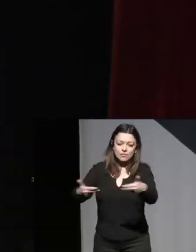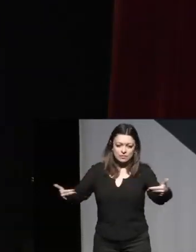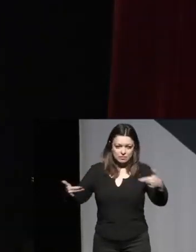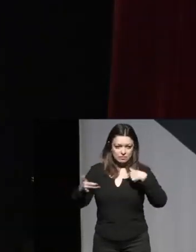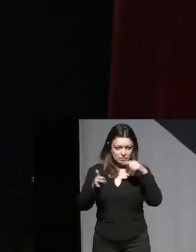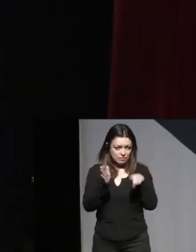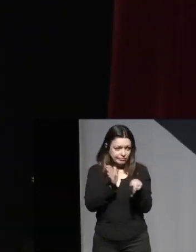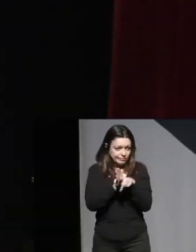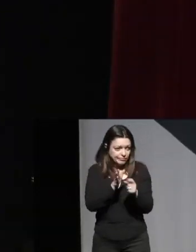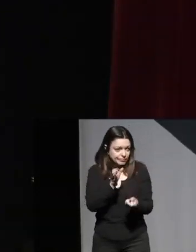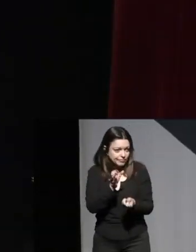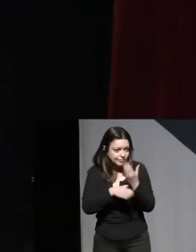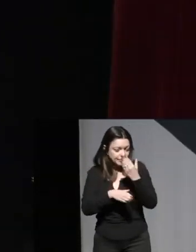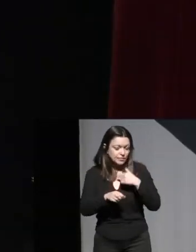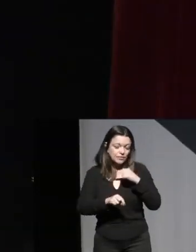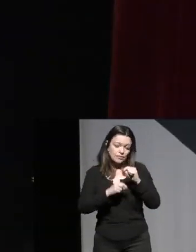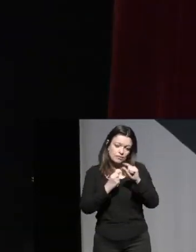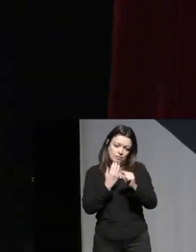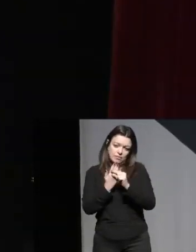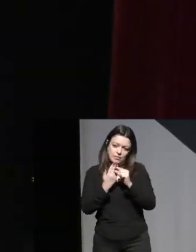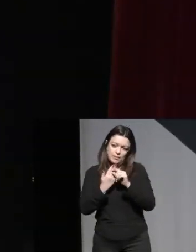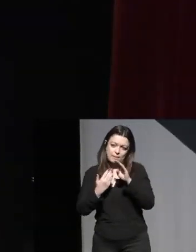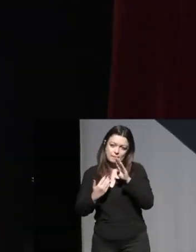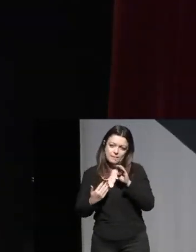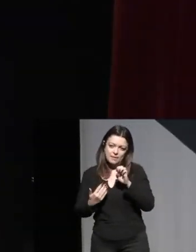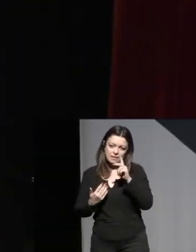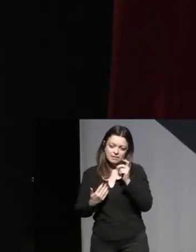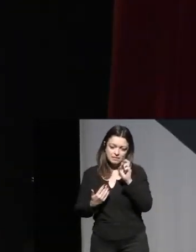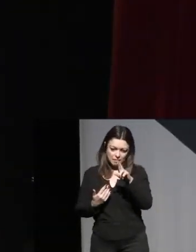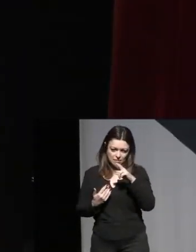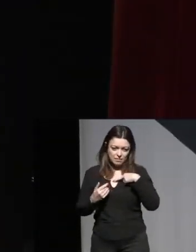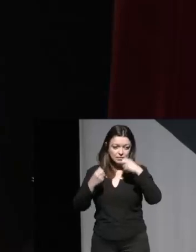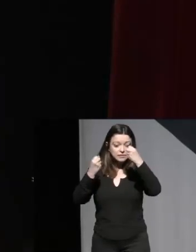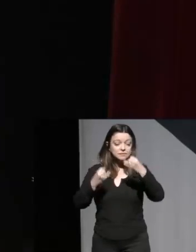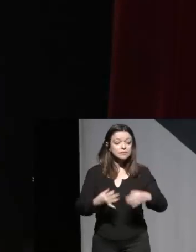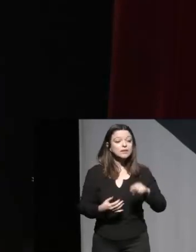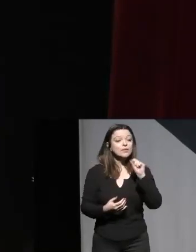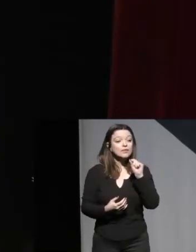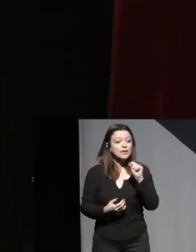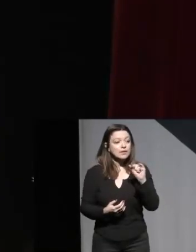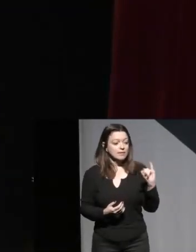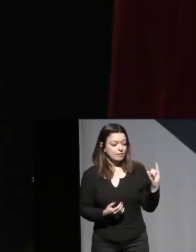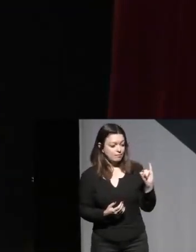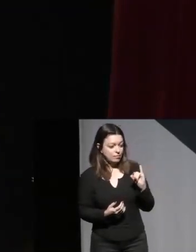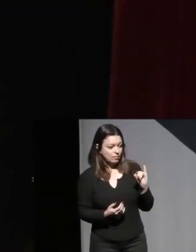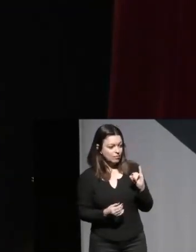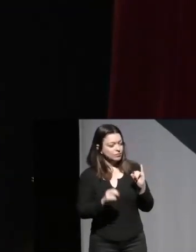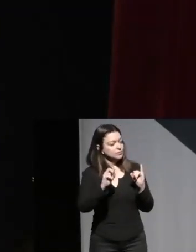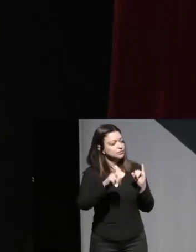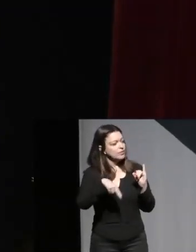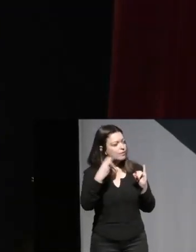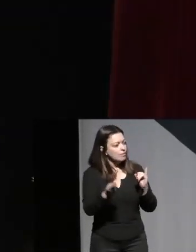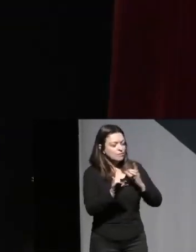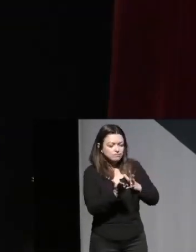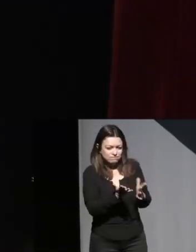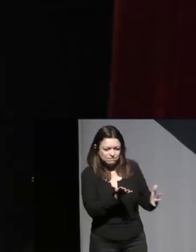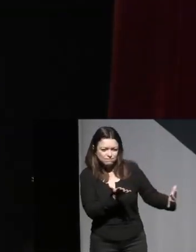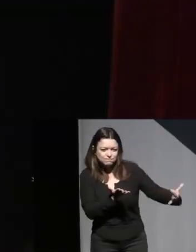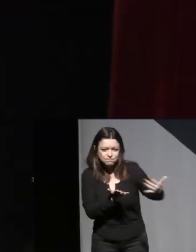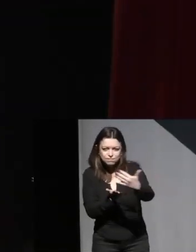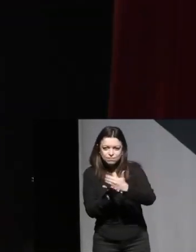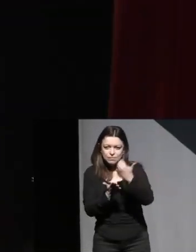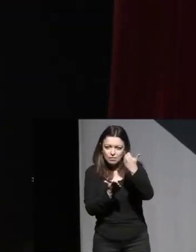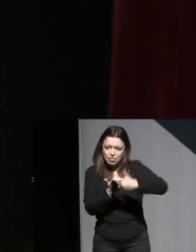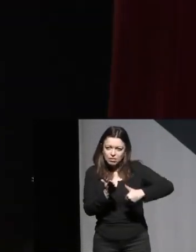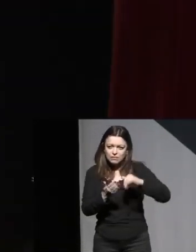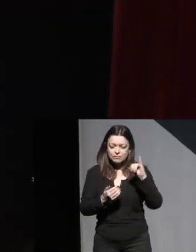cito Alfredo Augusto Becker, que dizia que os impostos ou os tributos, de maneira geral, eles têm como objeto